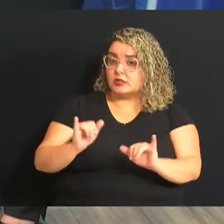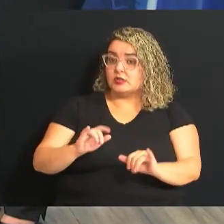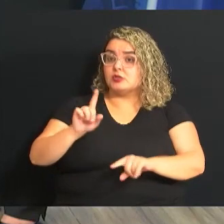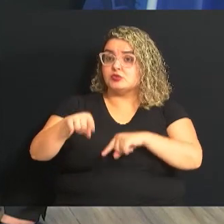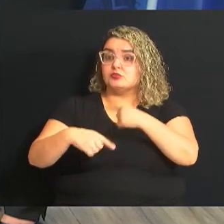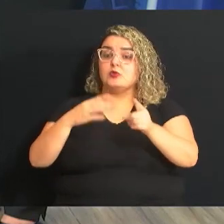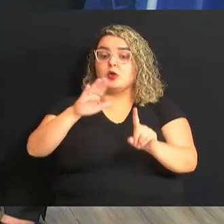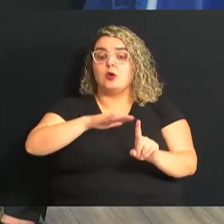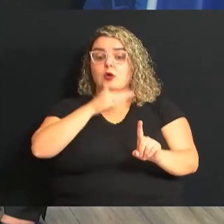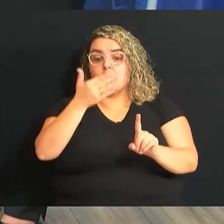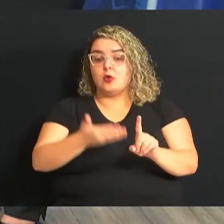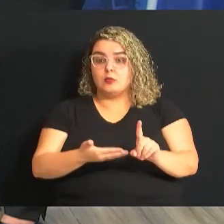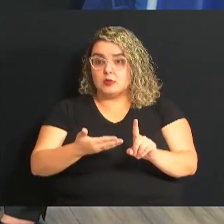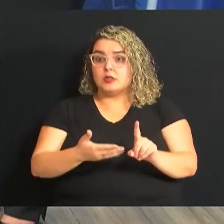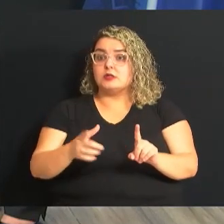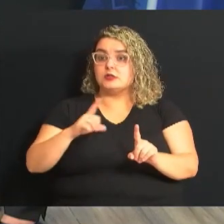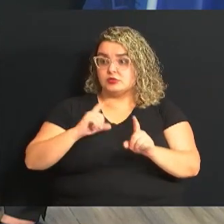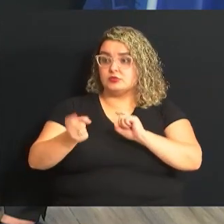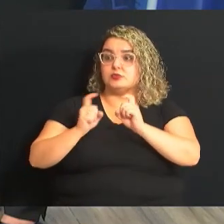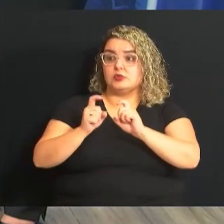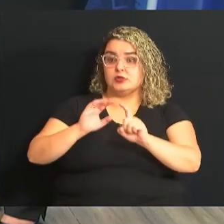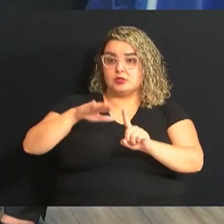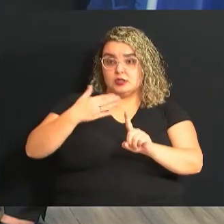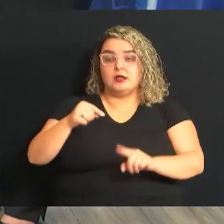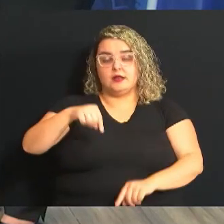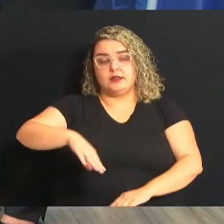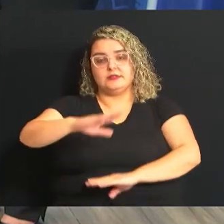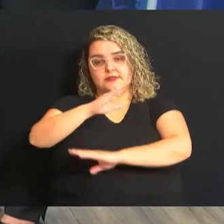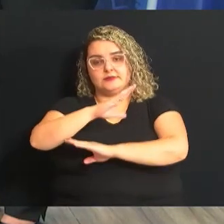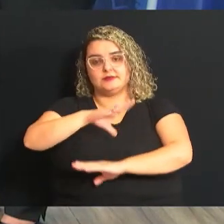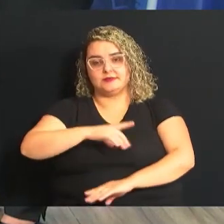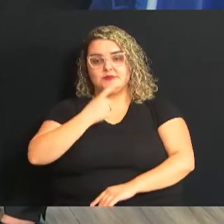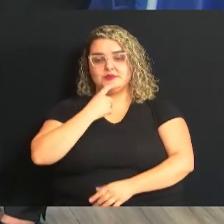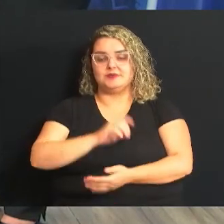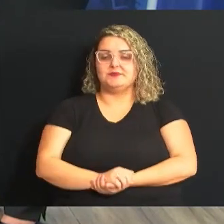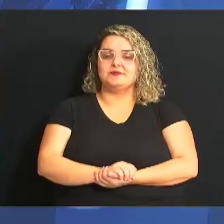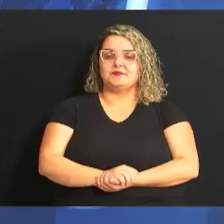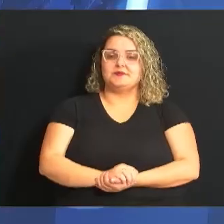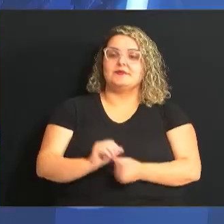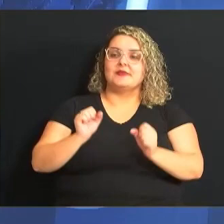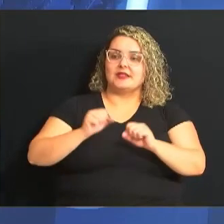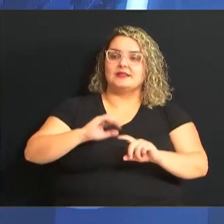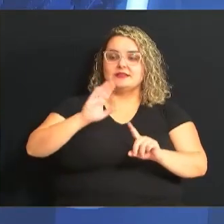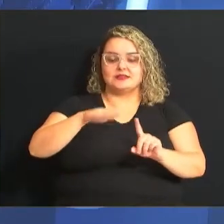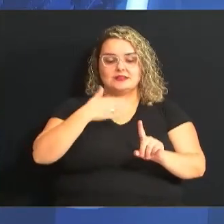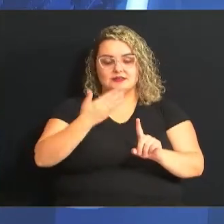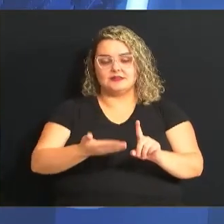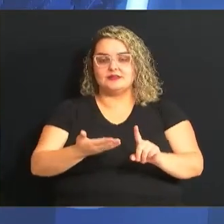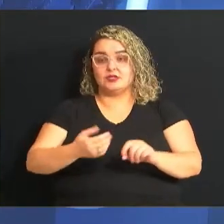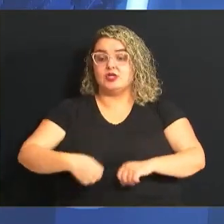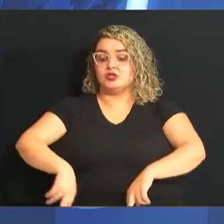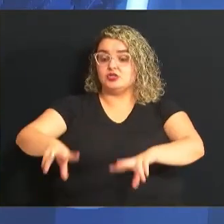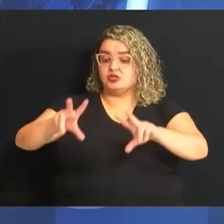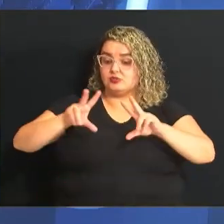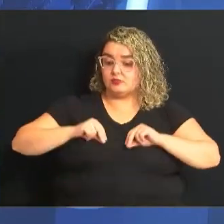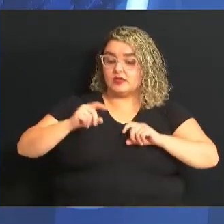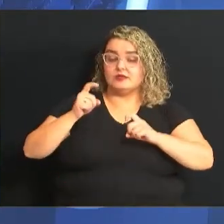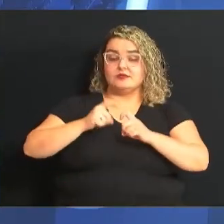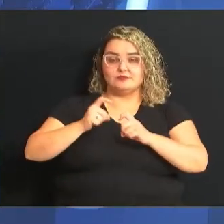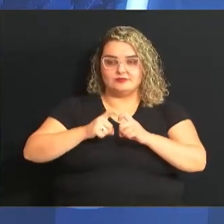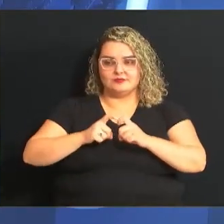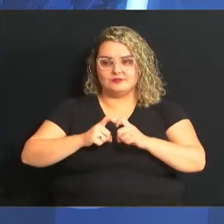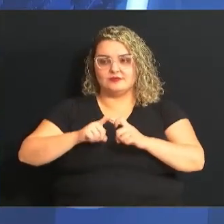que, infelizmente, tem uma regulamentação, mas ela não vem sendo cumprida. Então, por desconhecimento da lei, ou até